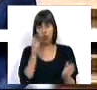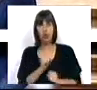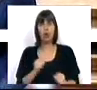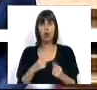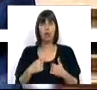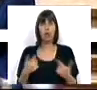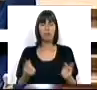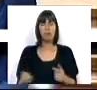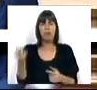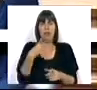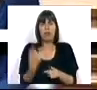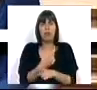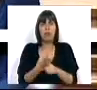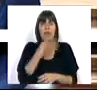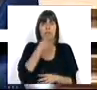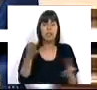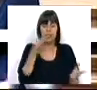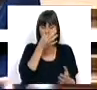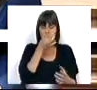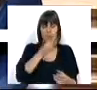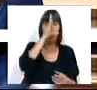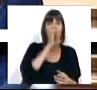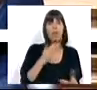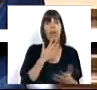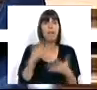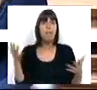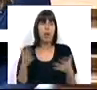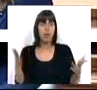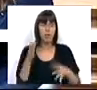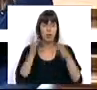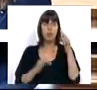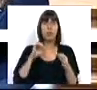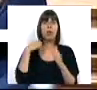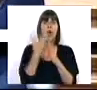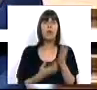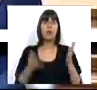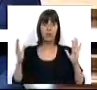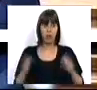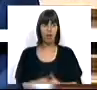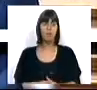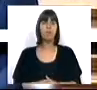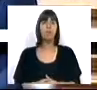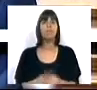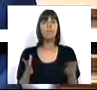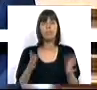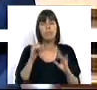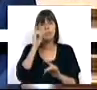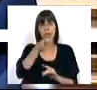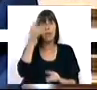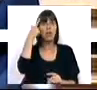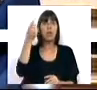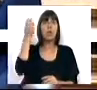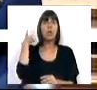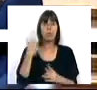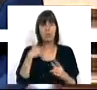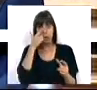choca-nos várias coisas que se vão dizendo por parte do Governo e da maioria do Tribunal Constitucional. Deve então compreender que